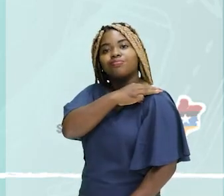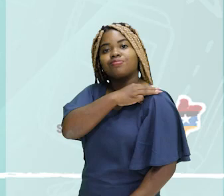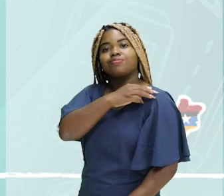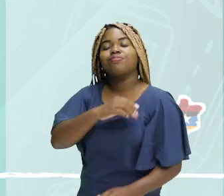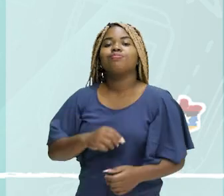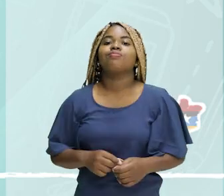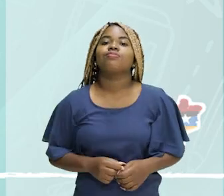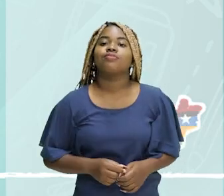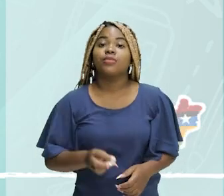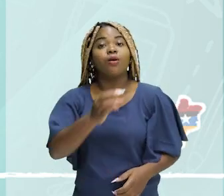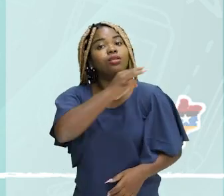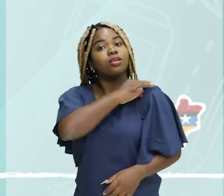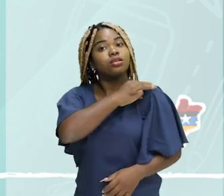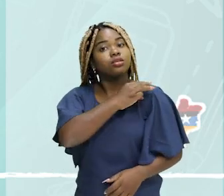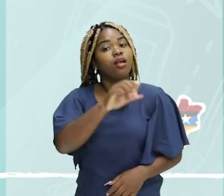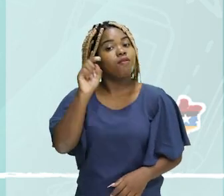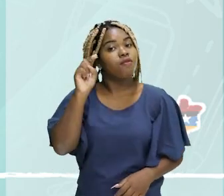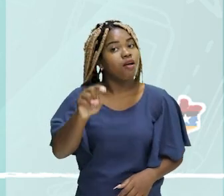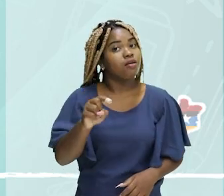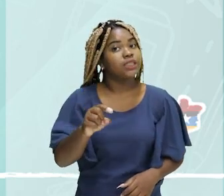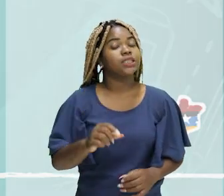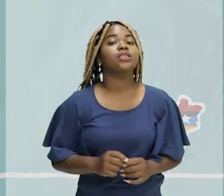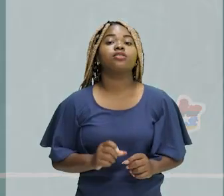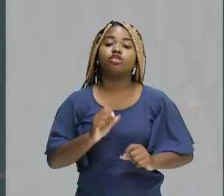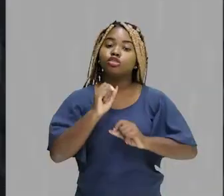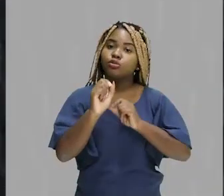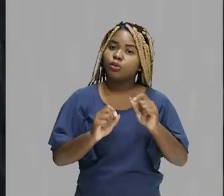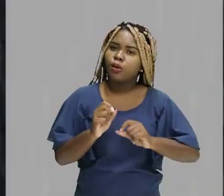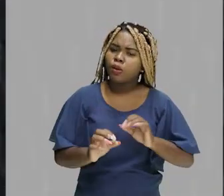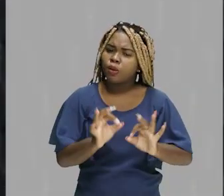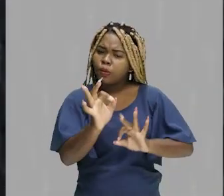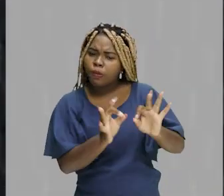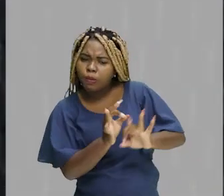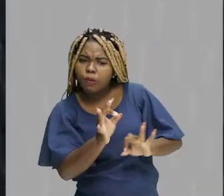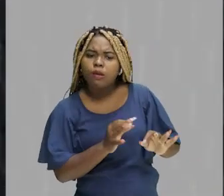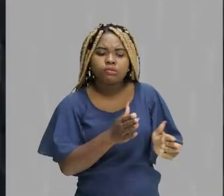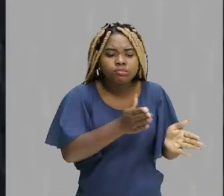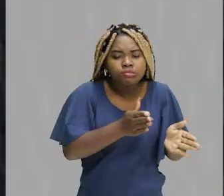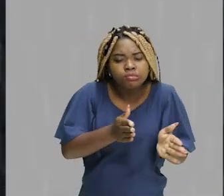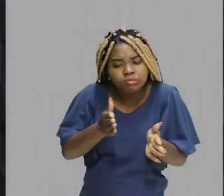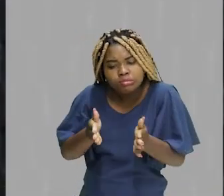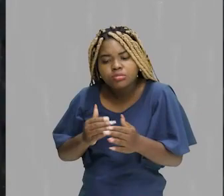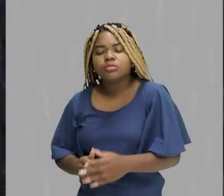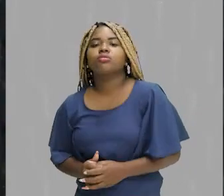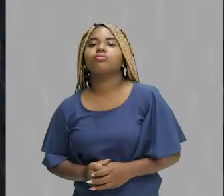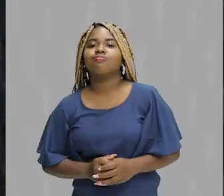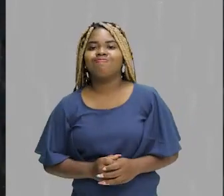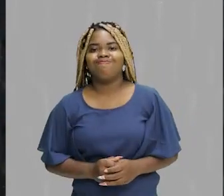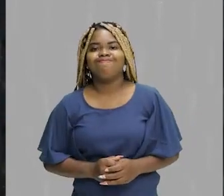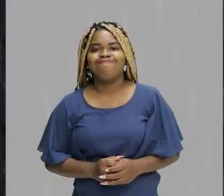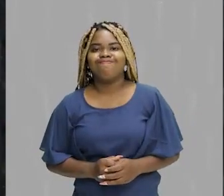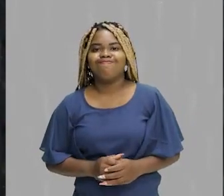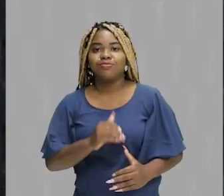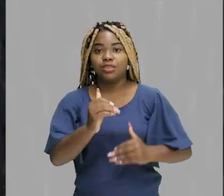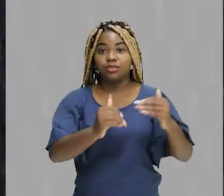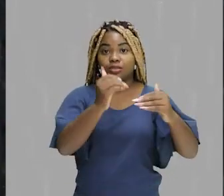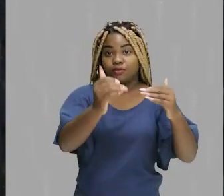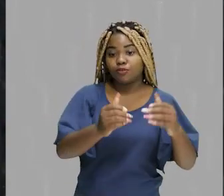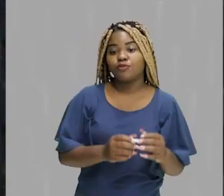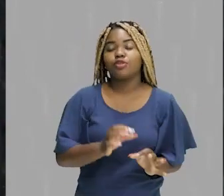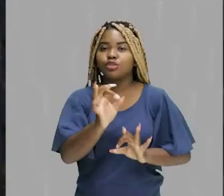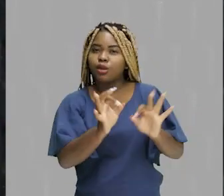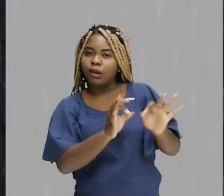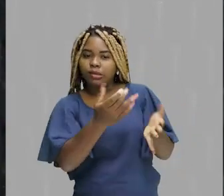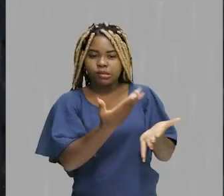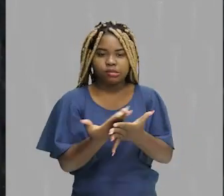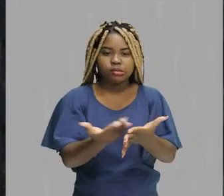a vocês que estão se preparando para o Enem, para a prova da UEMA, para os devidos